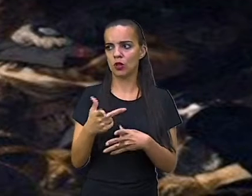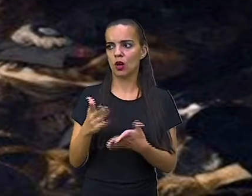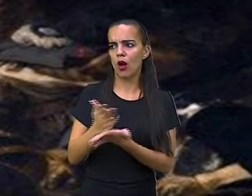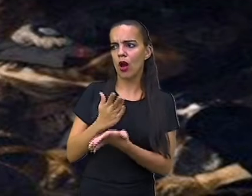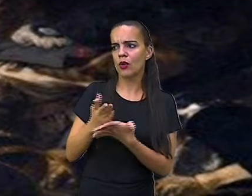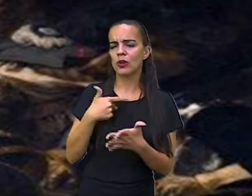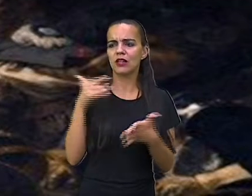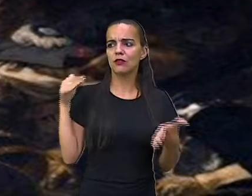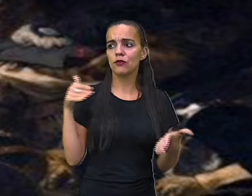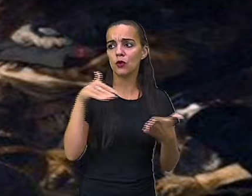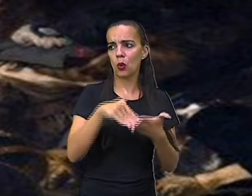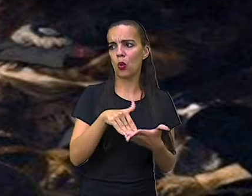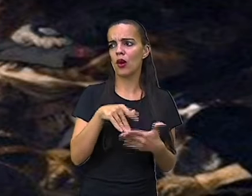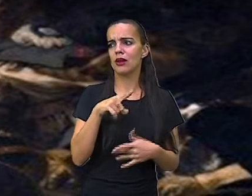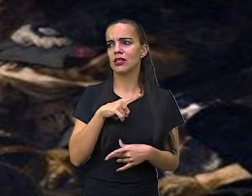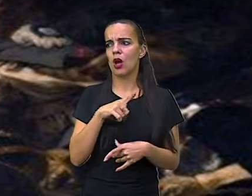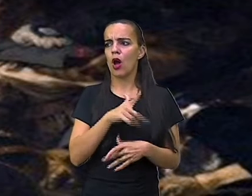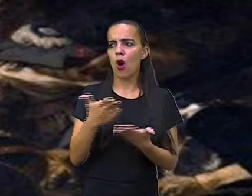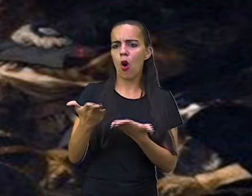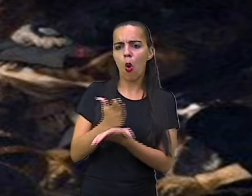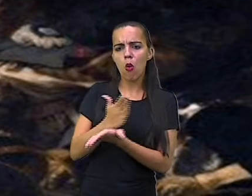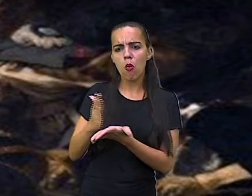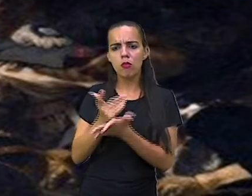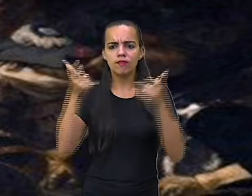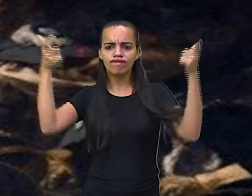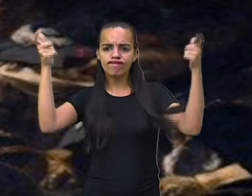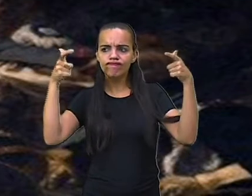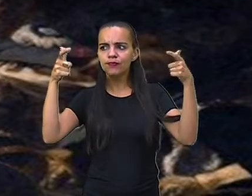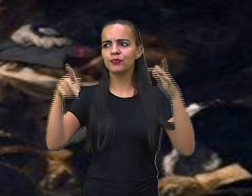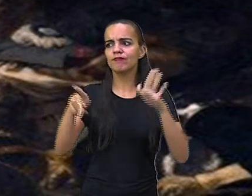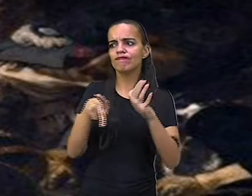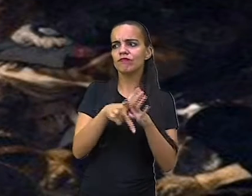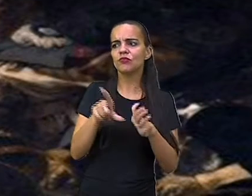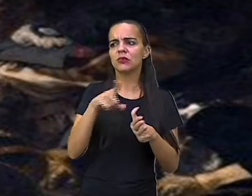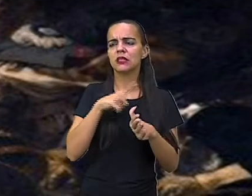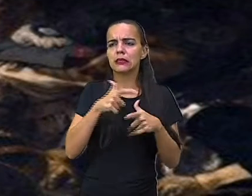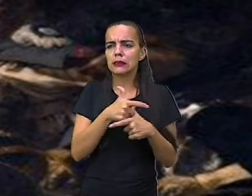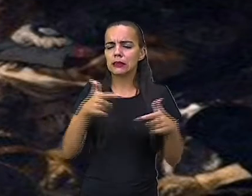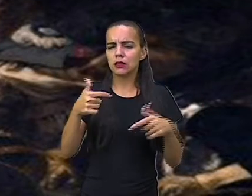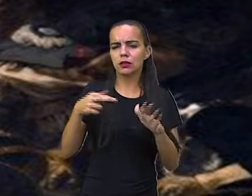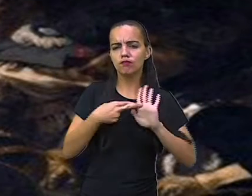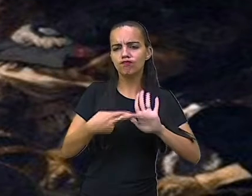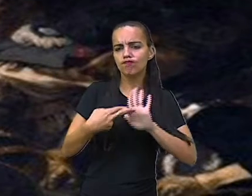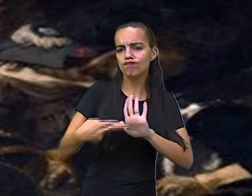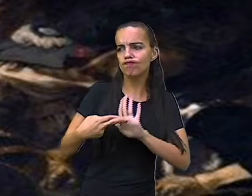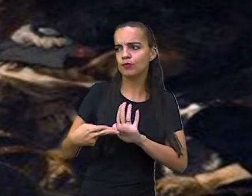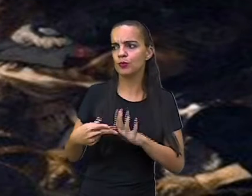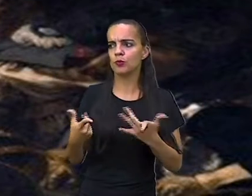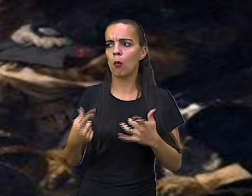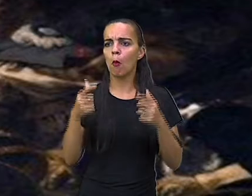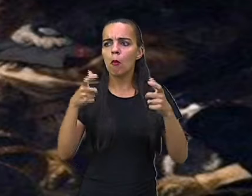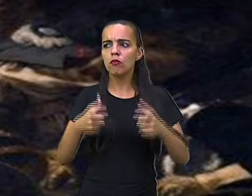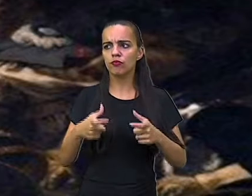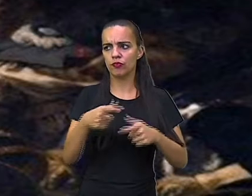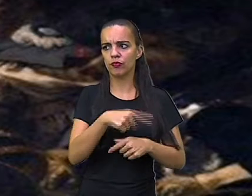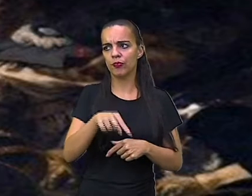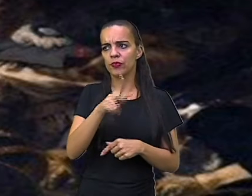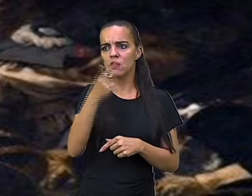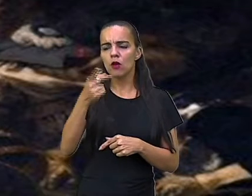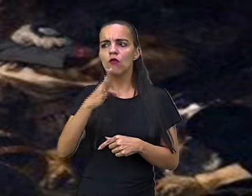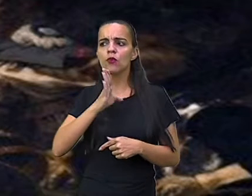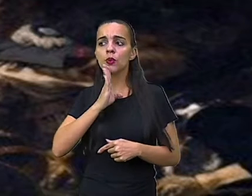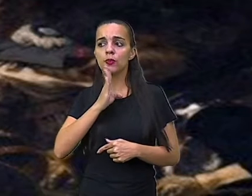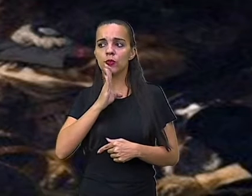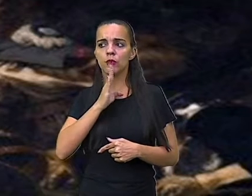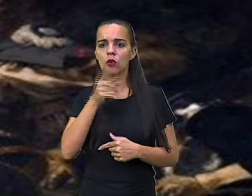de ser um monarca membro da aristocracia, ele era um grande representante da burguesia, por isso ficou